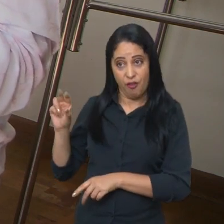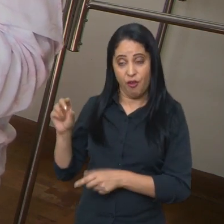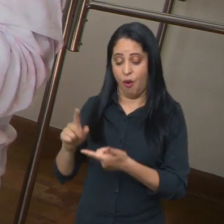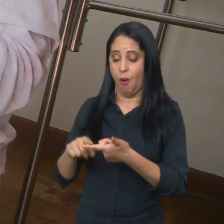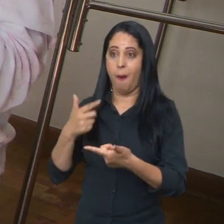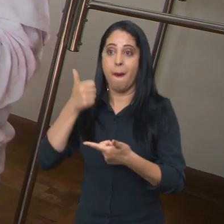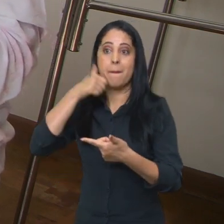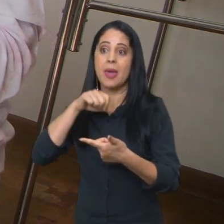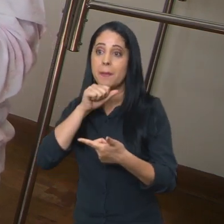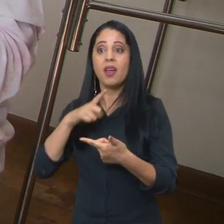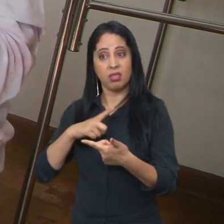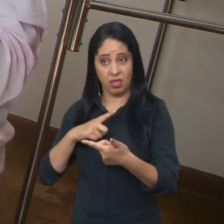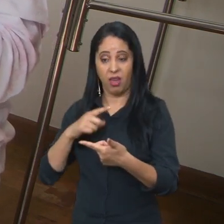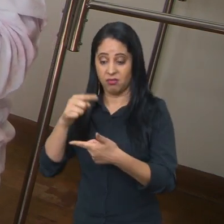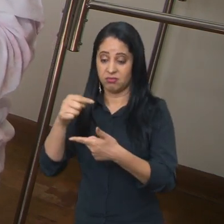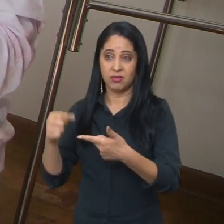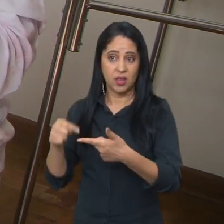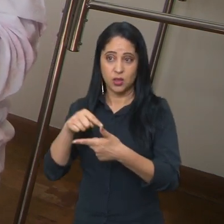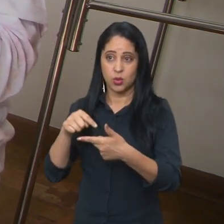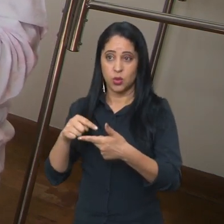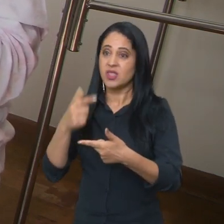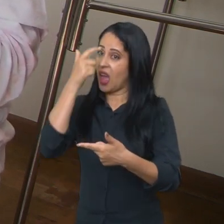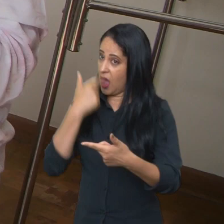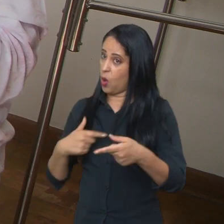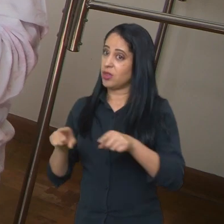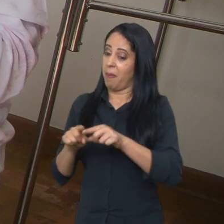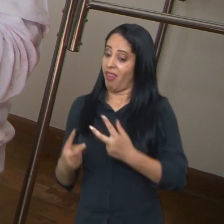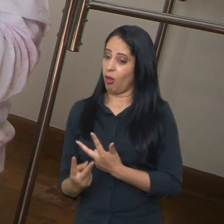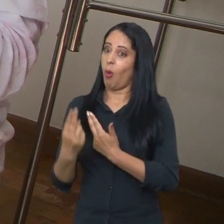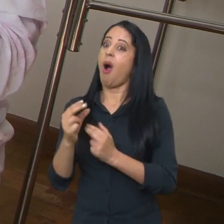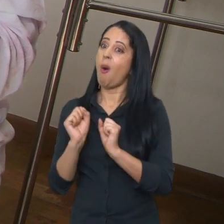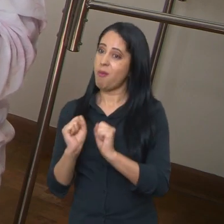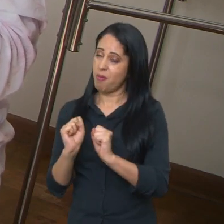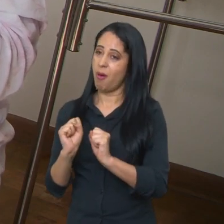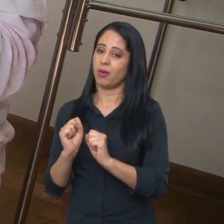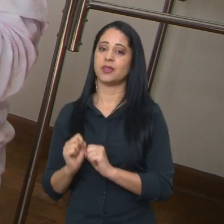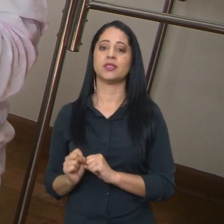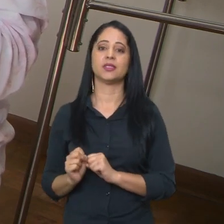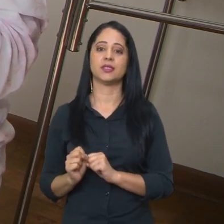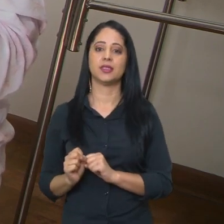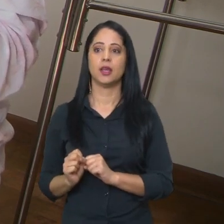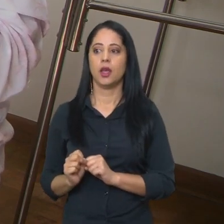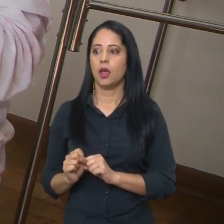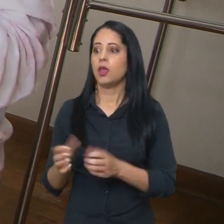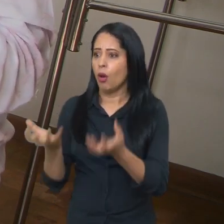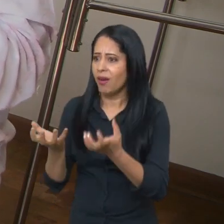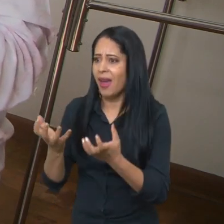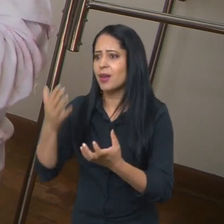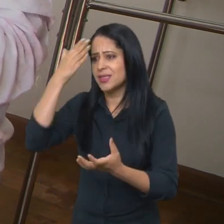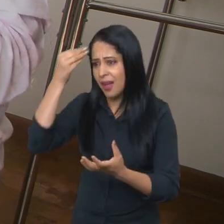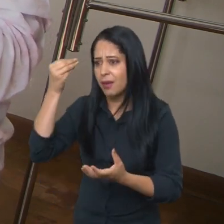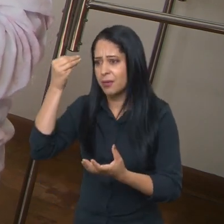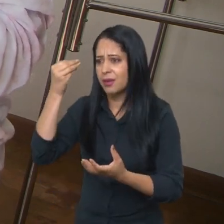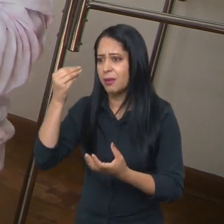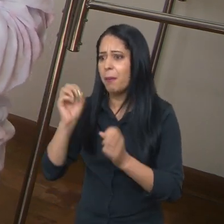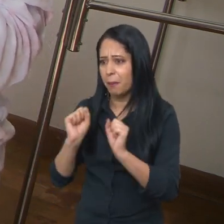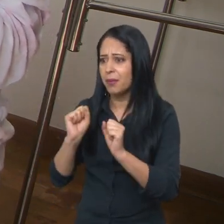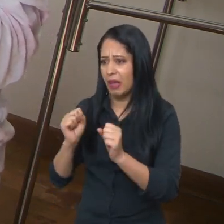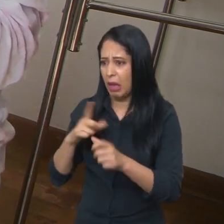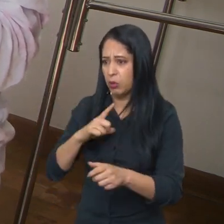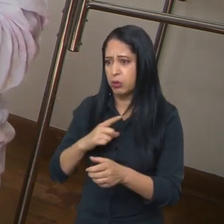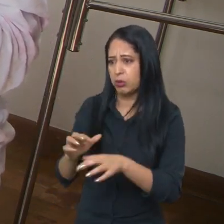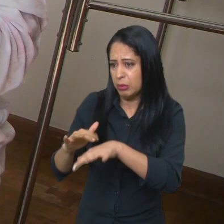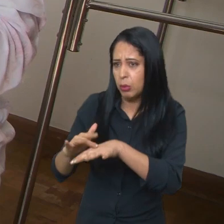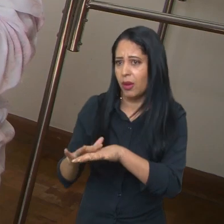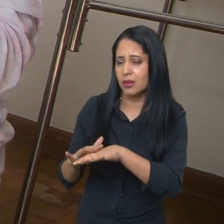minha avó teve, a minha mãe tem, eu também posso ter, né? E, na verdade, até eu já queria saber se eu tinha ou não, né?